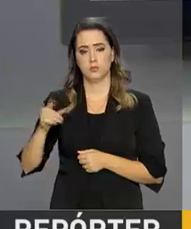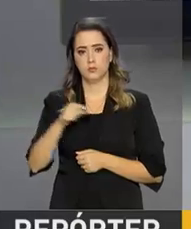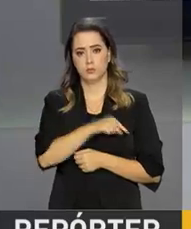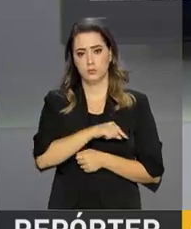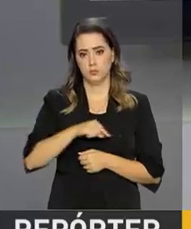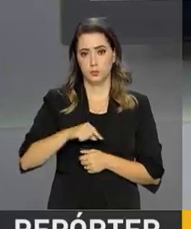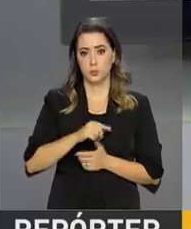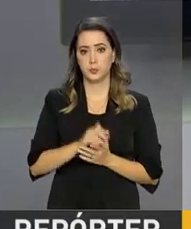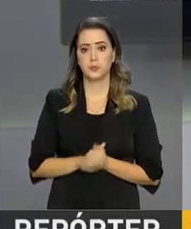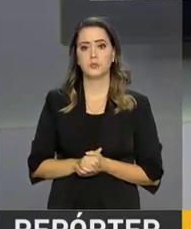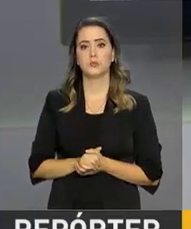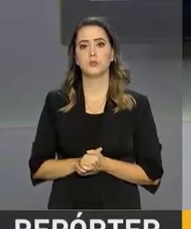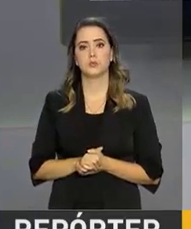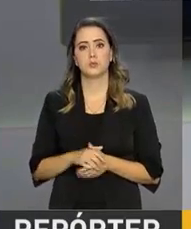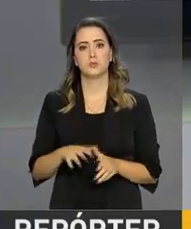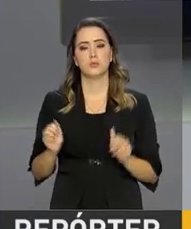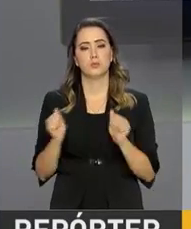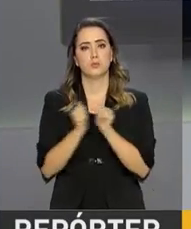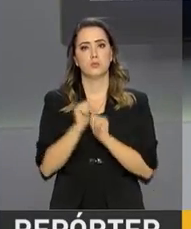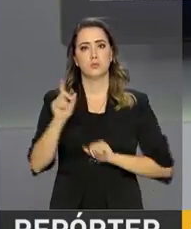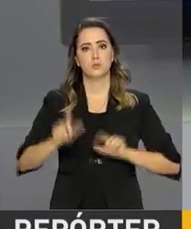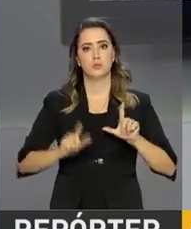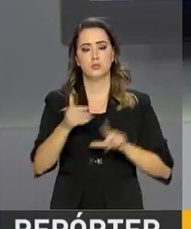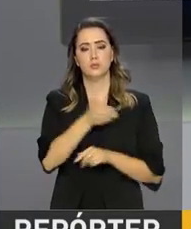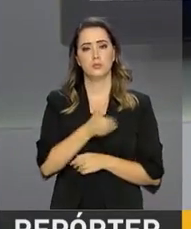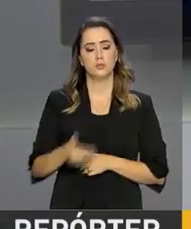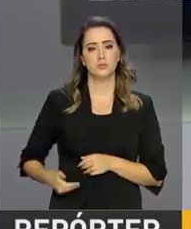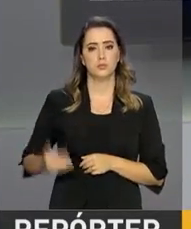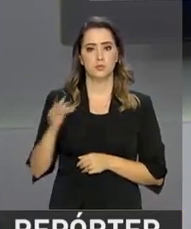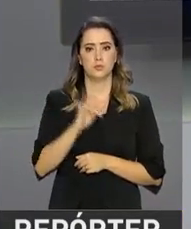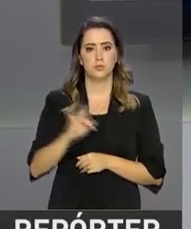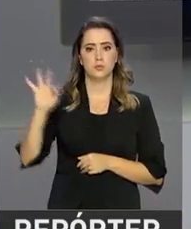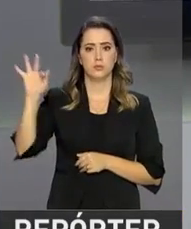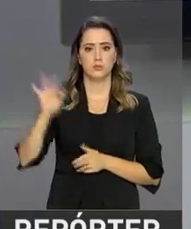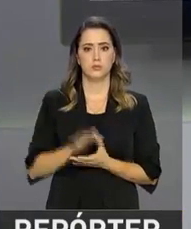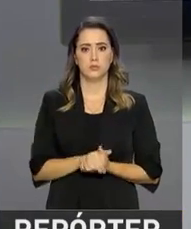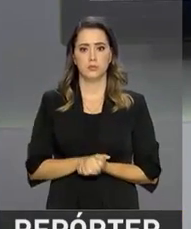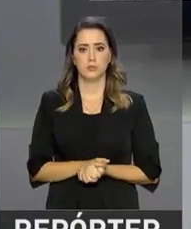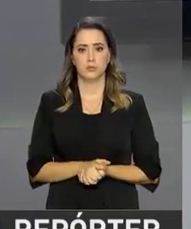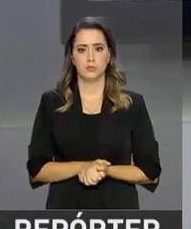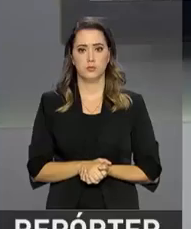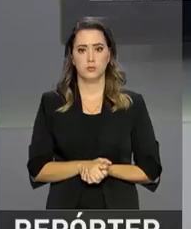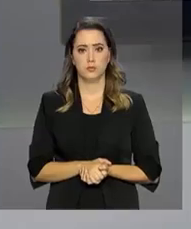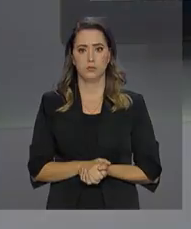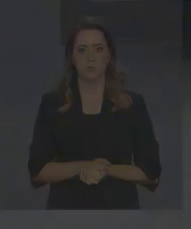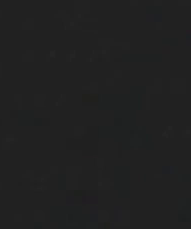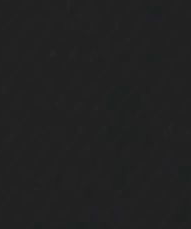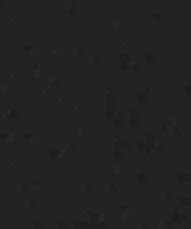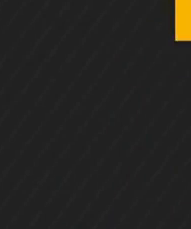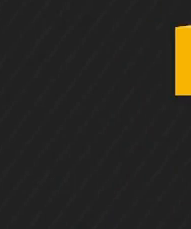na página da nbr na internet continue com a gente na nbr a tv do governo federal